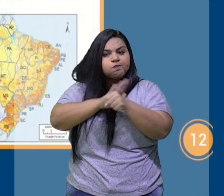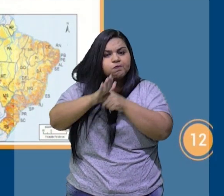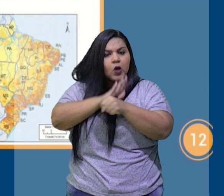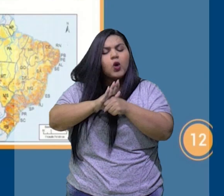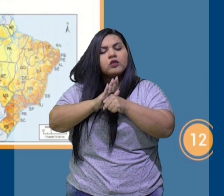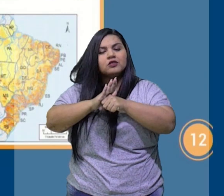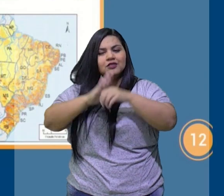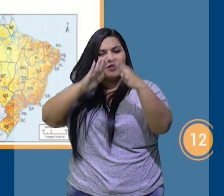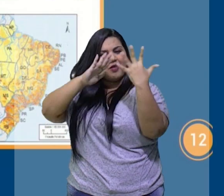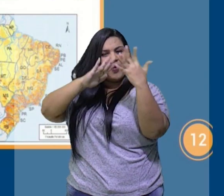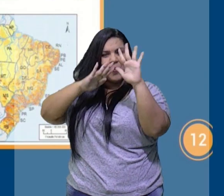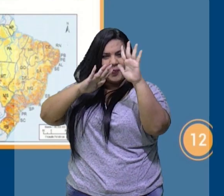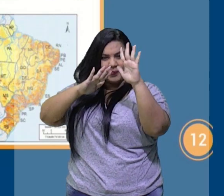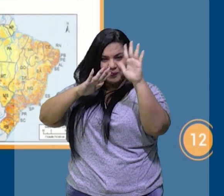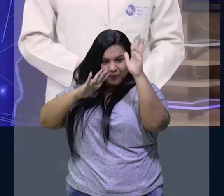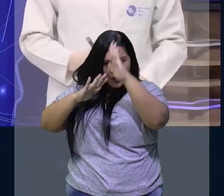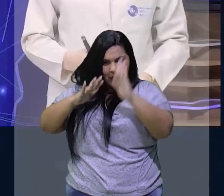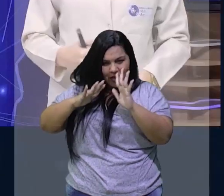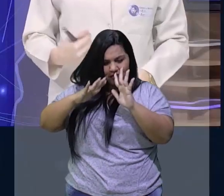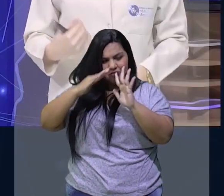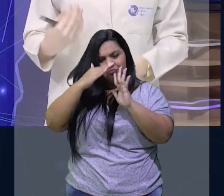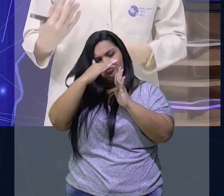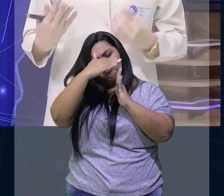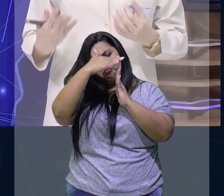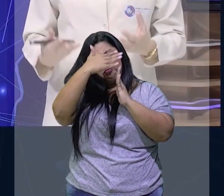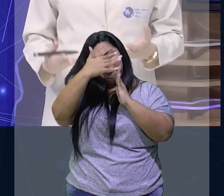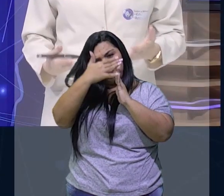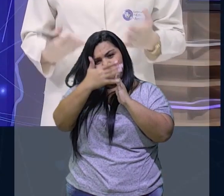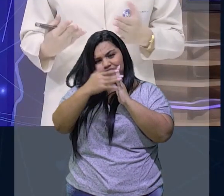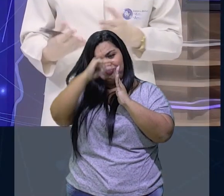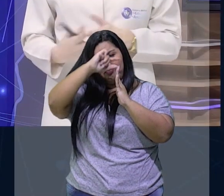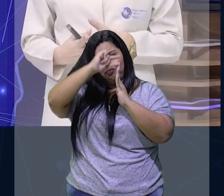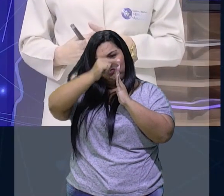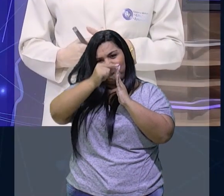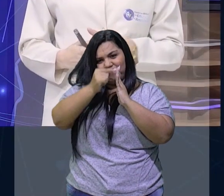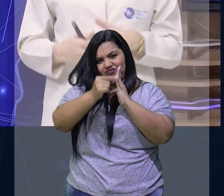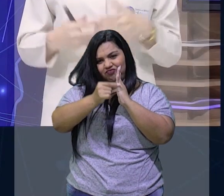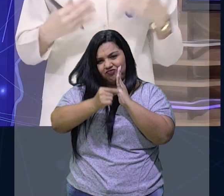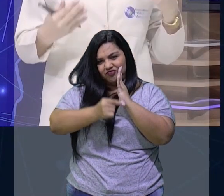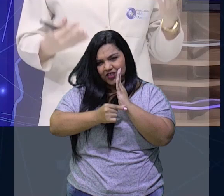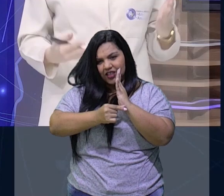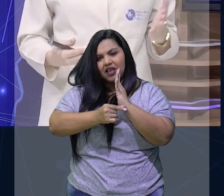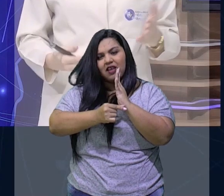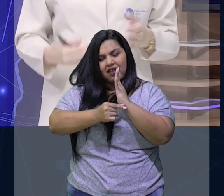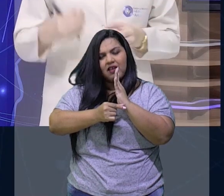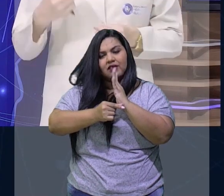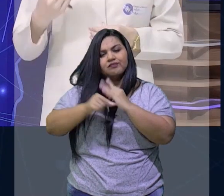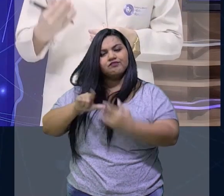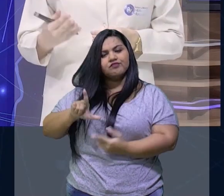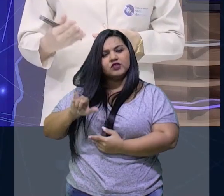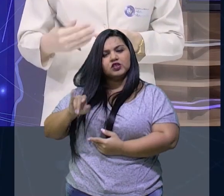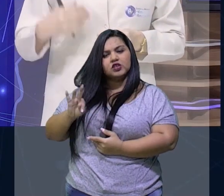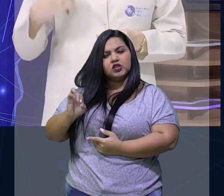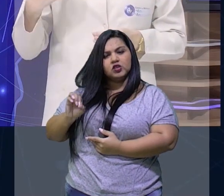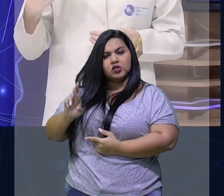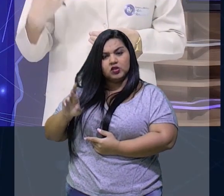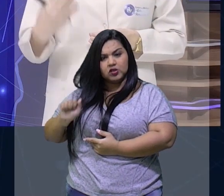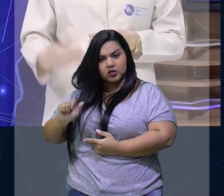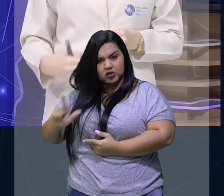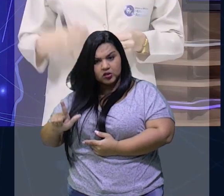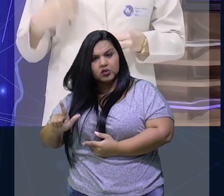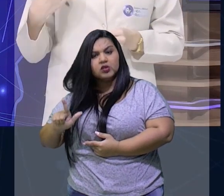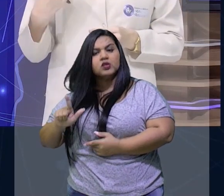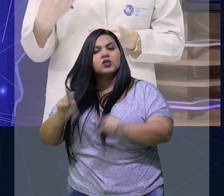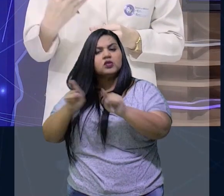E também as áreas aí com maior incidência de habitantes por quilômetro quadrado, nós sabemos que ela se dá ali na